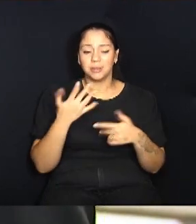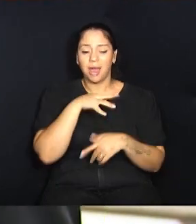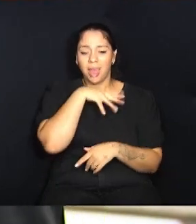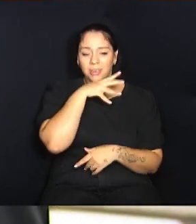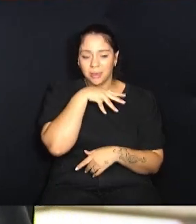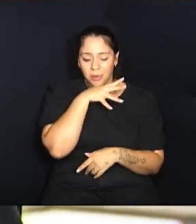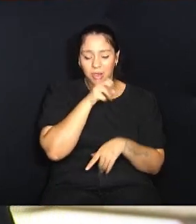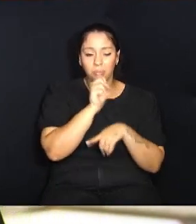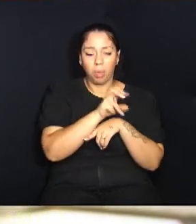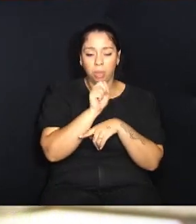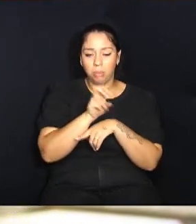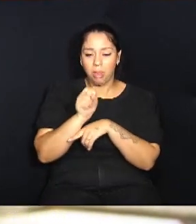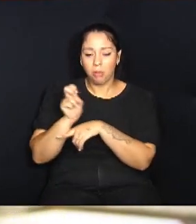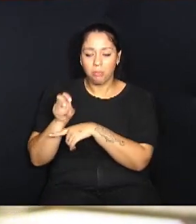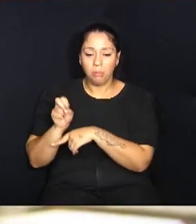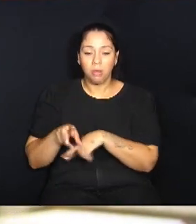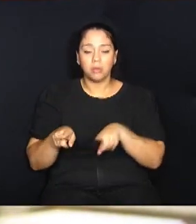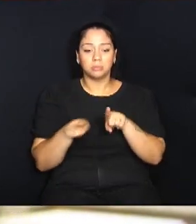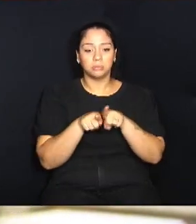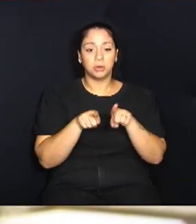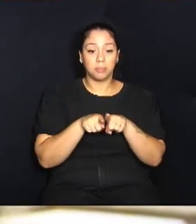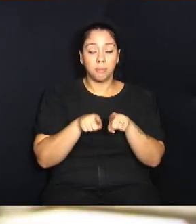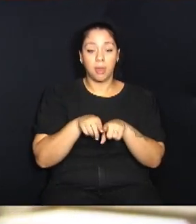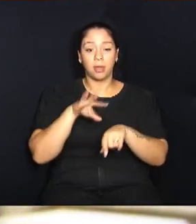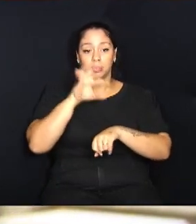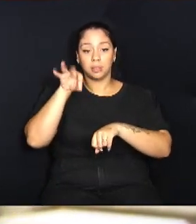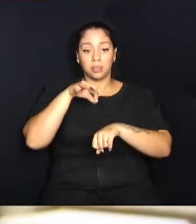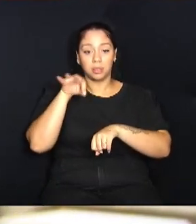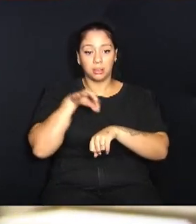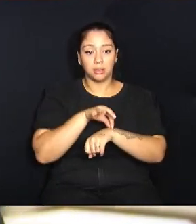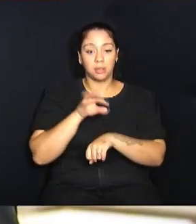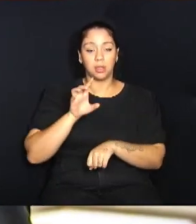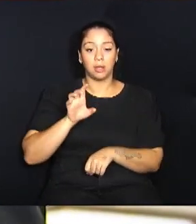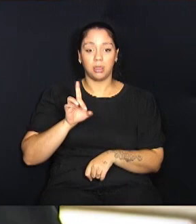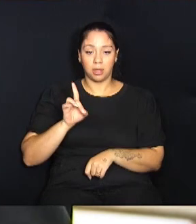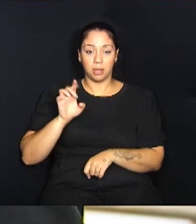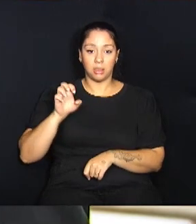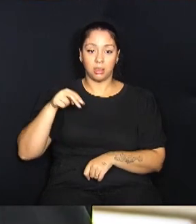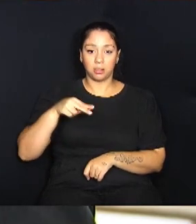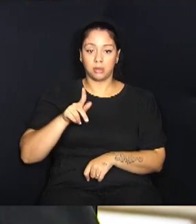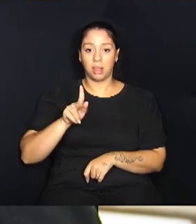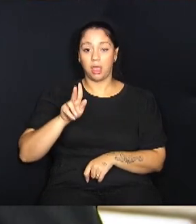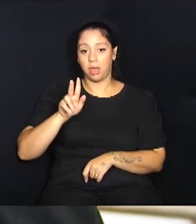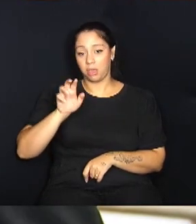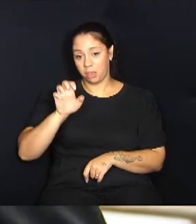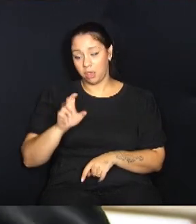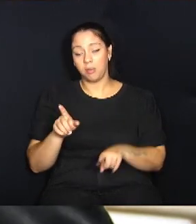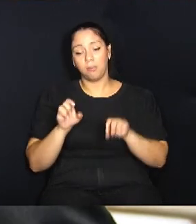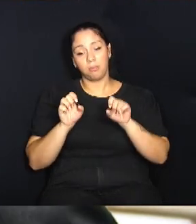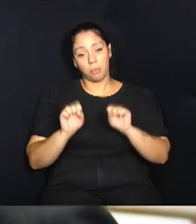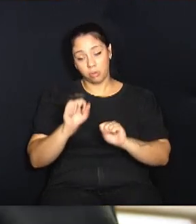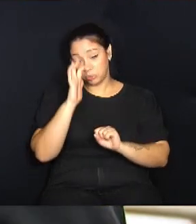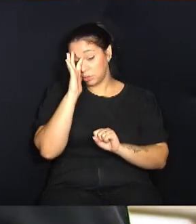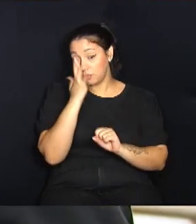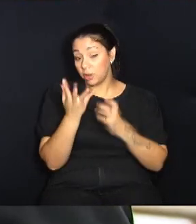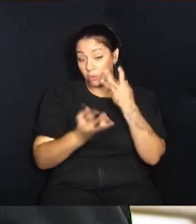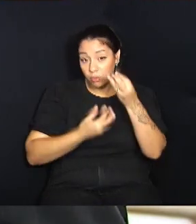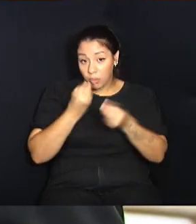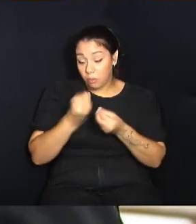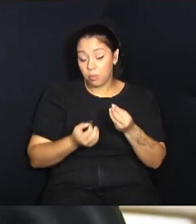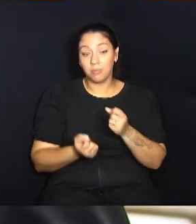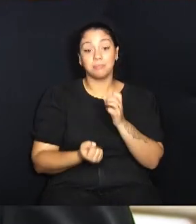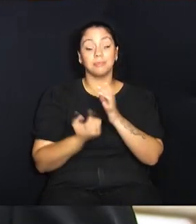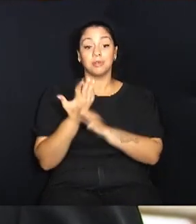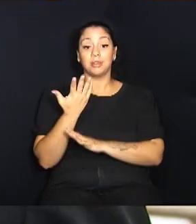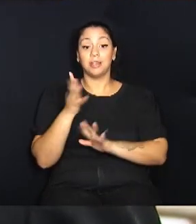de arboviroses como a dengue. Isso pode ser, em parte, solucionado com a criação desse programa que